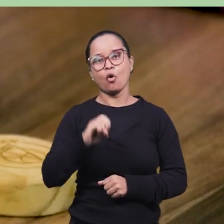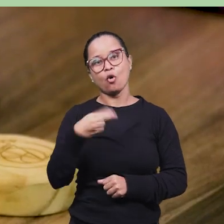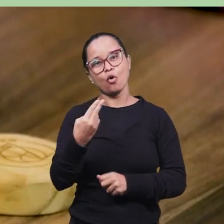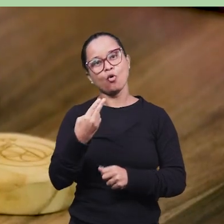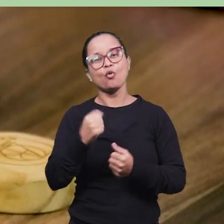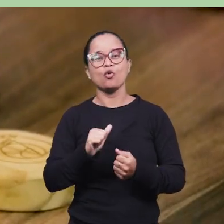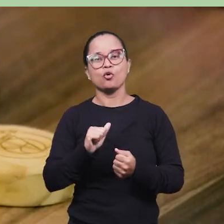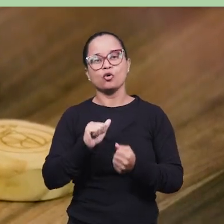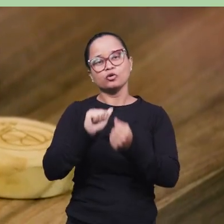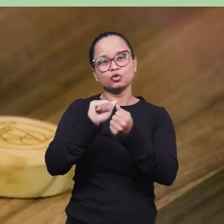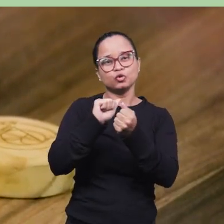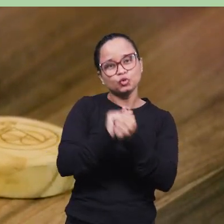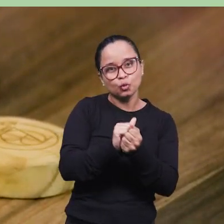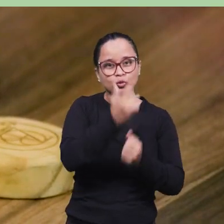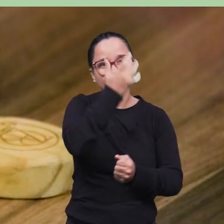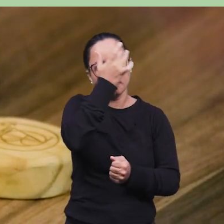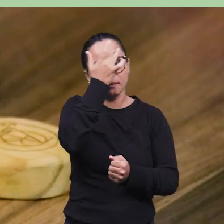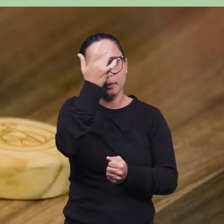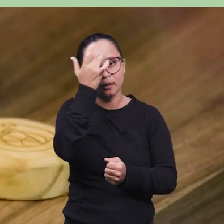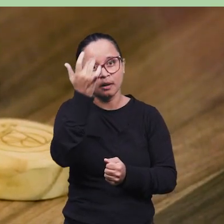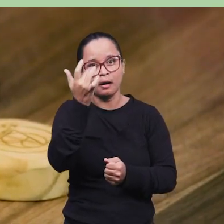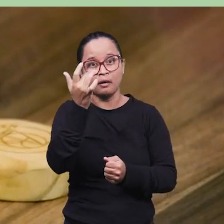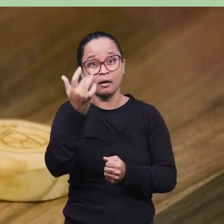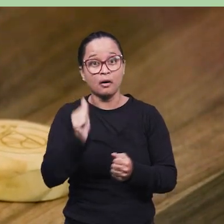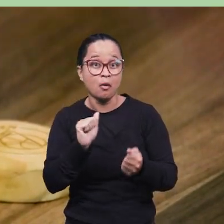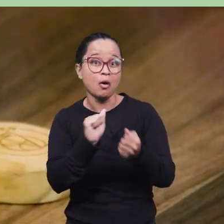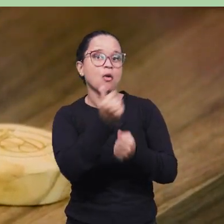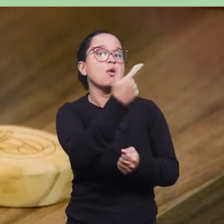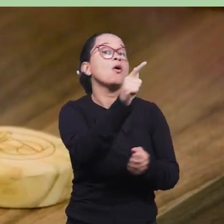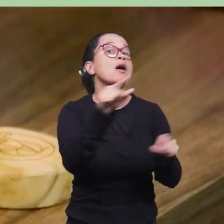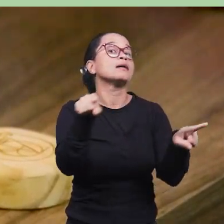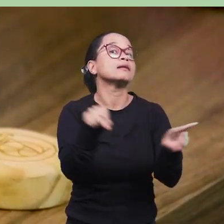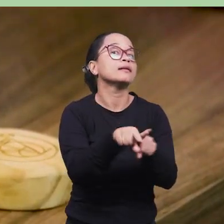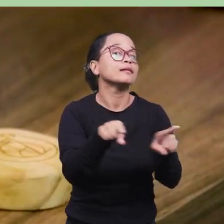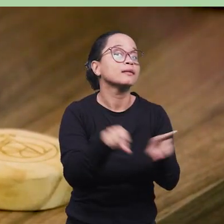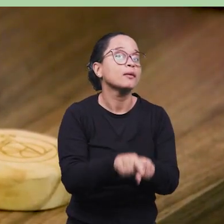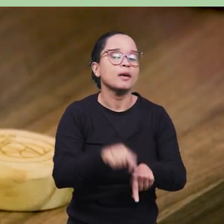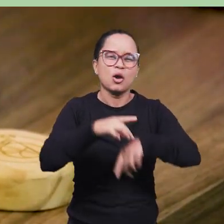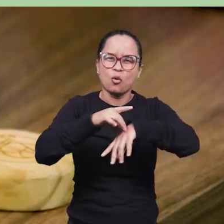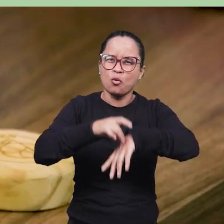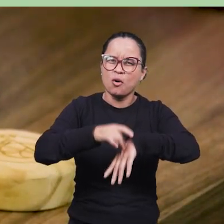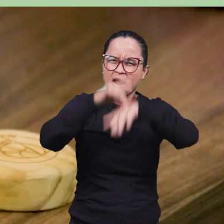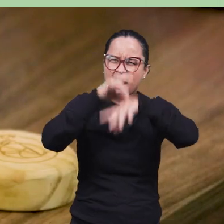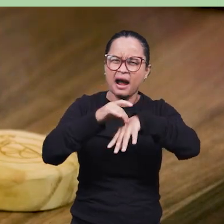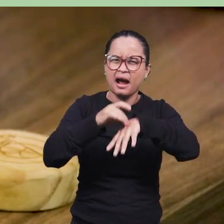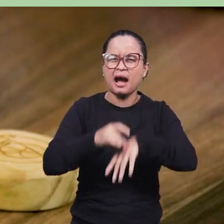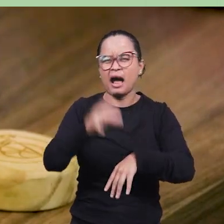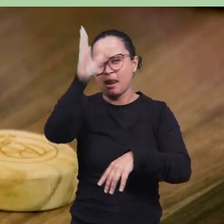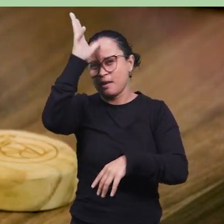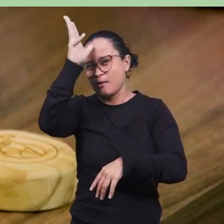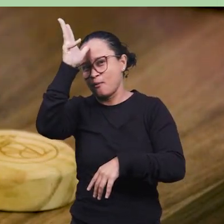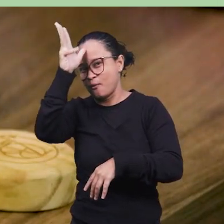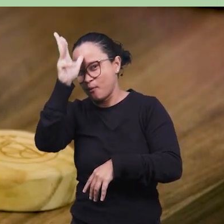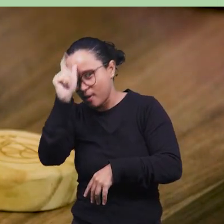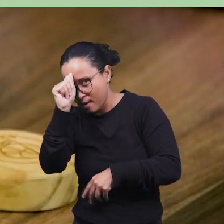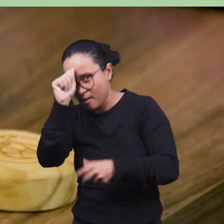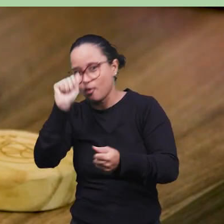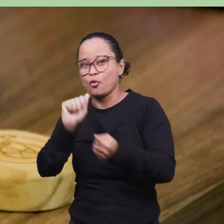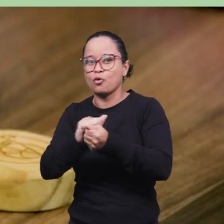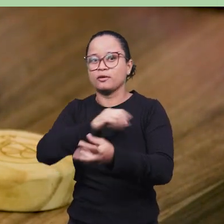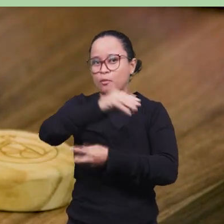ou acompanhada com algum bife, um frango. Fica a seu